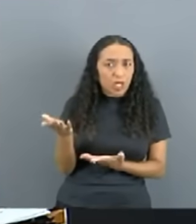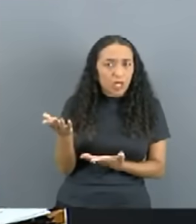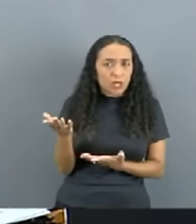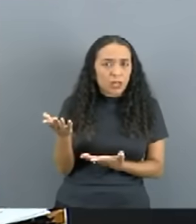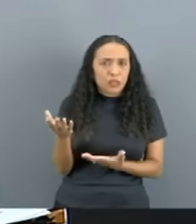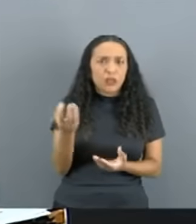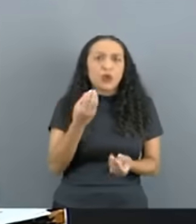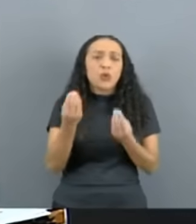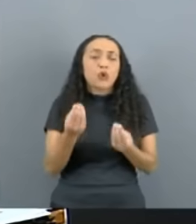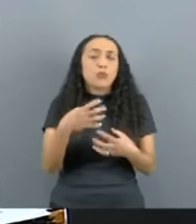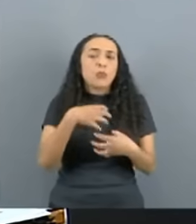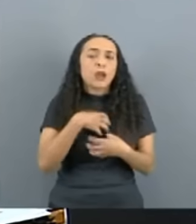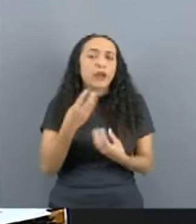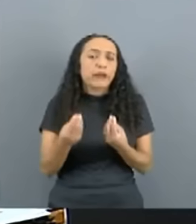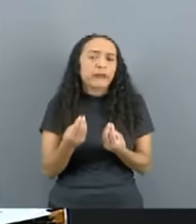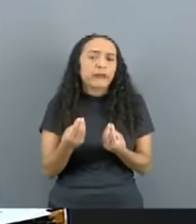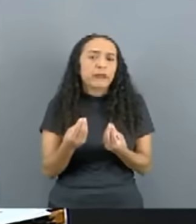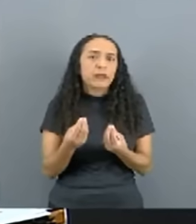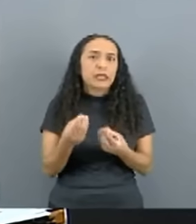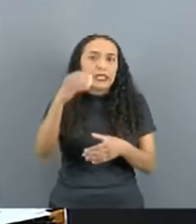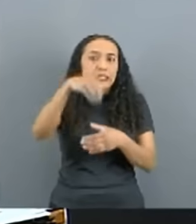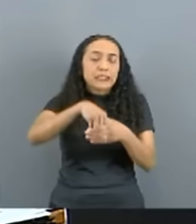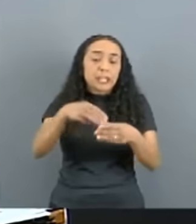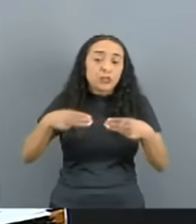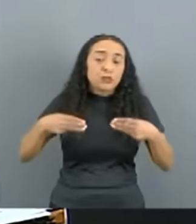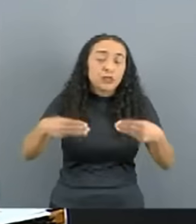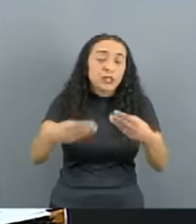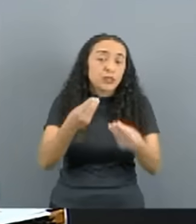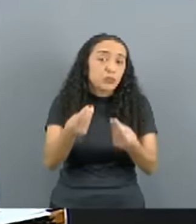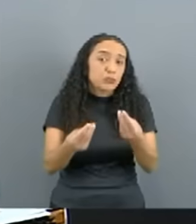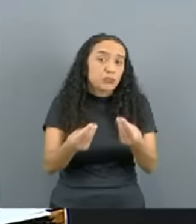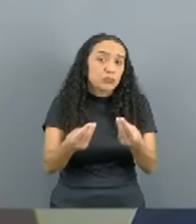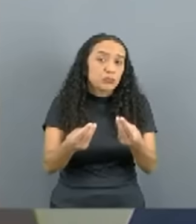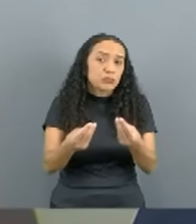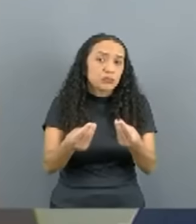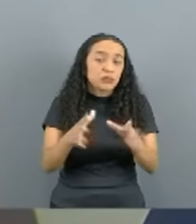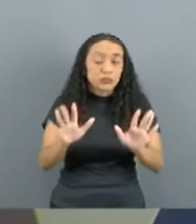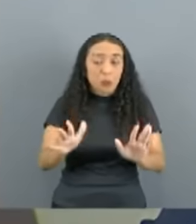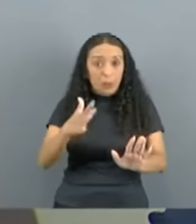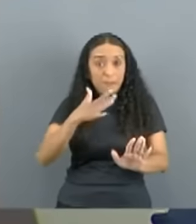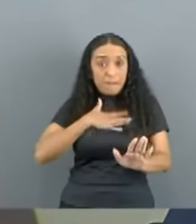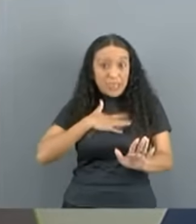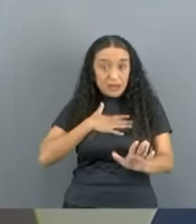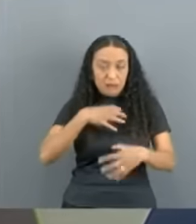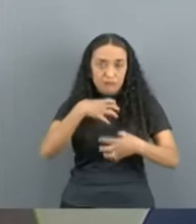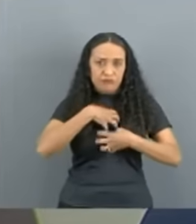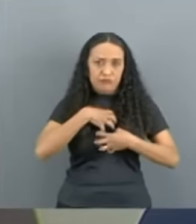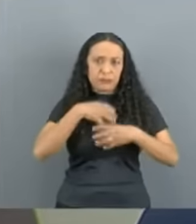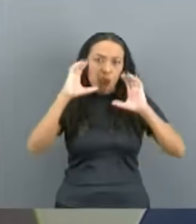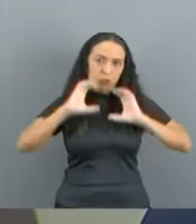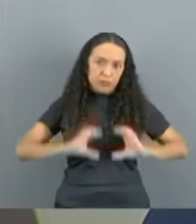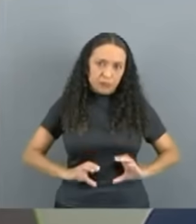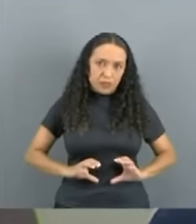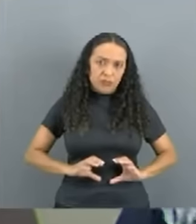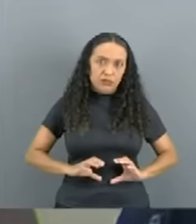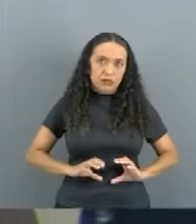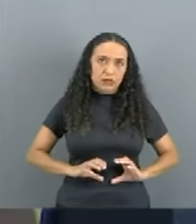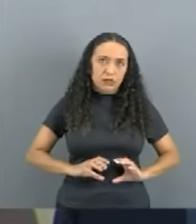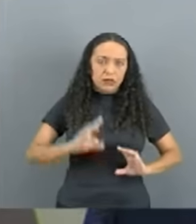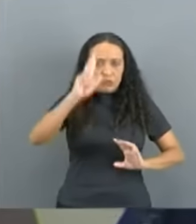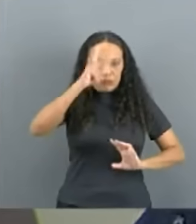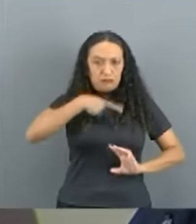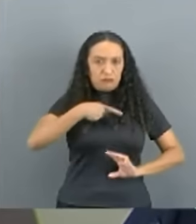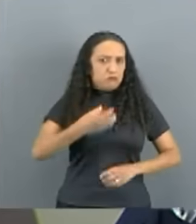como é que é essa conduta? Essa conduta dentro do Ministério? Bem, a minha conduta, eu posso falar por ela, não posso falar